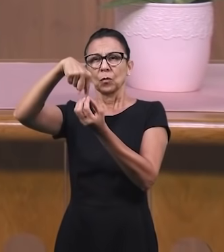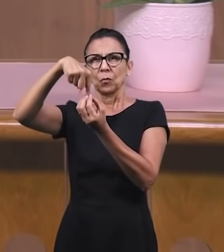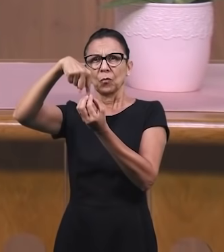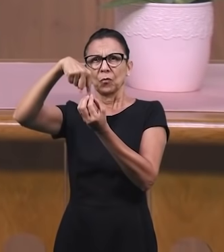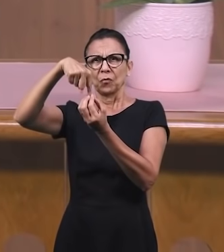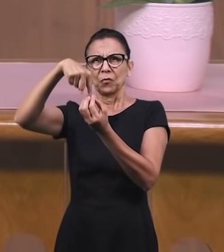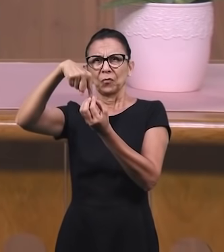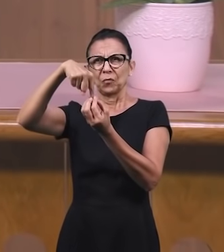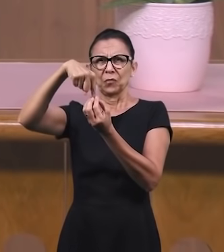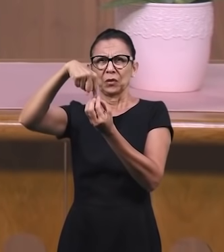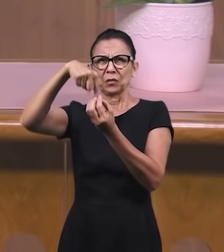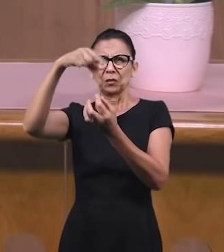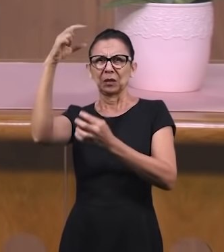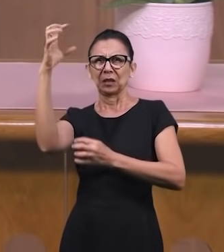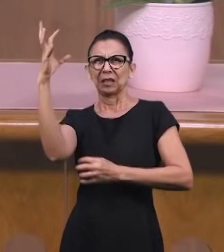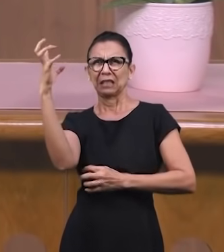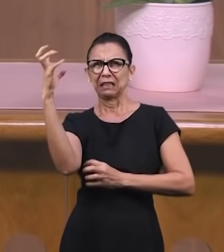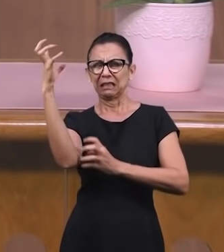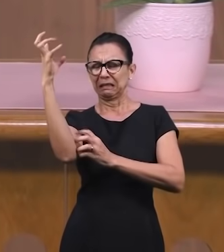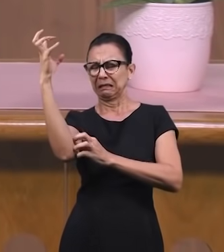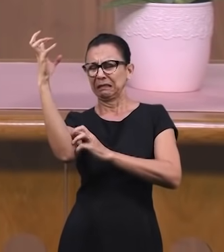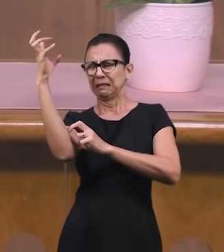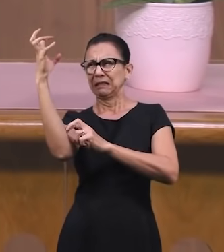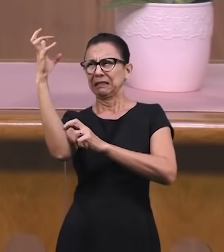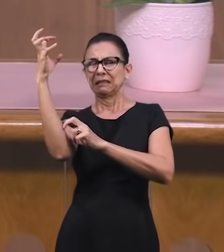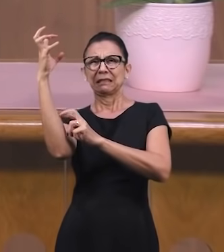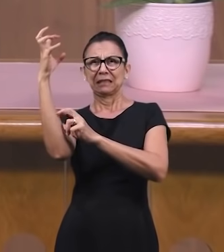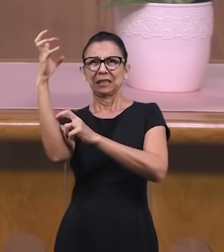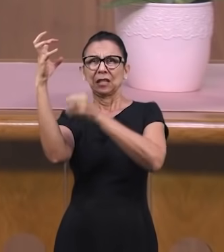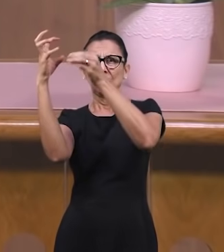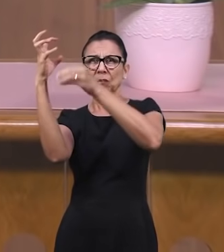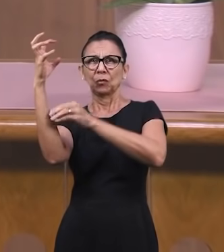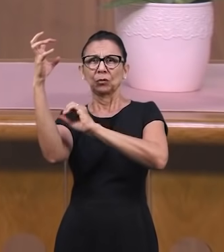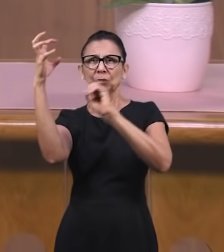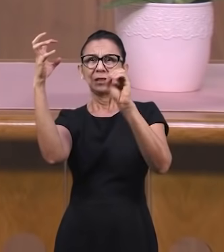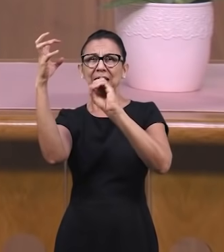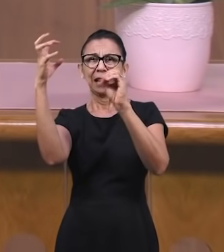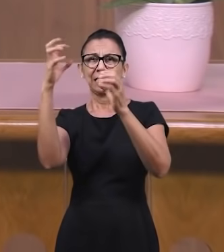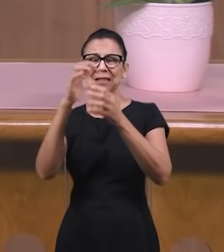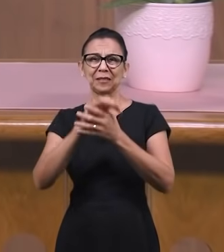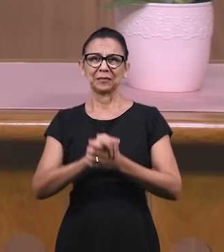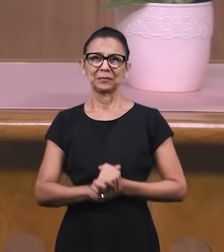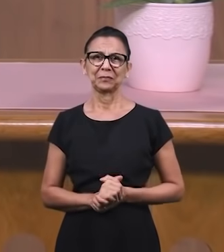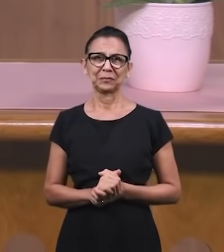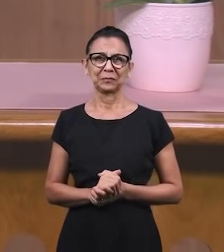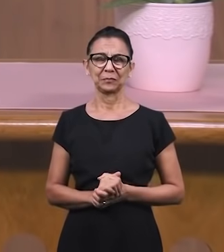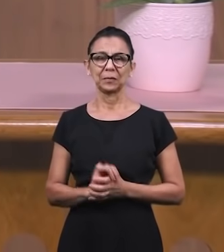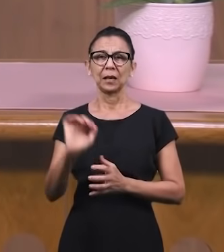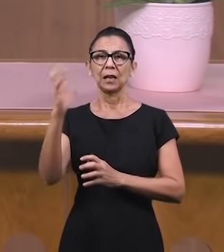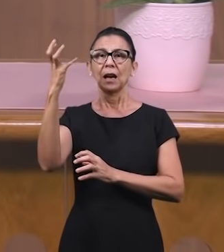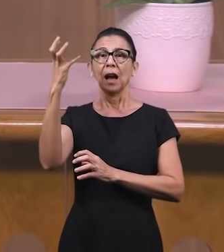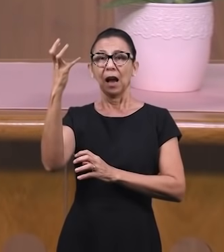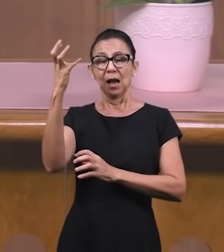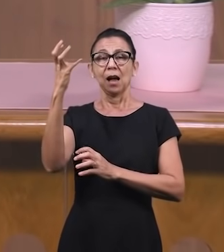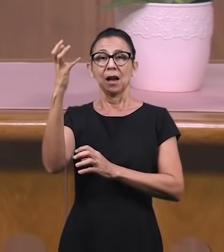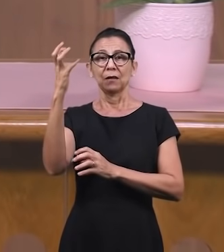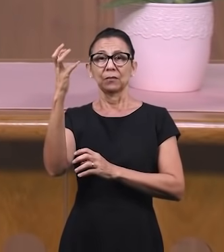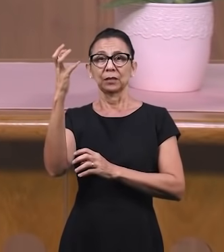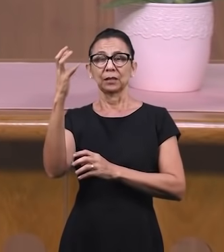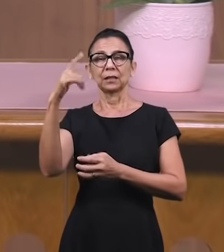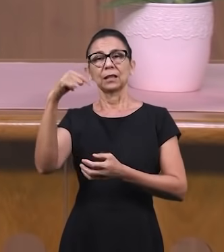seja, é uma figueira infrutífera. A figueira na Bíblia, ela tem uma representação